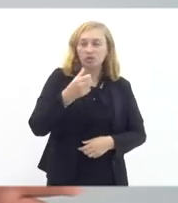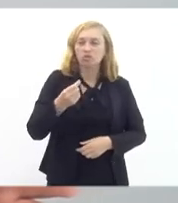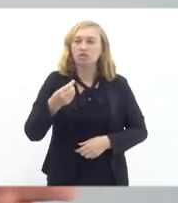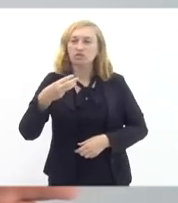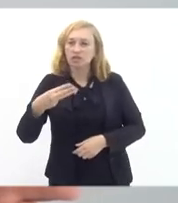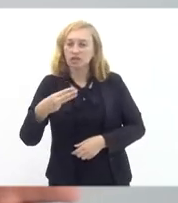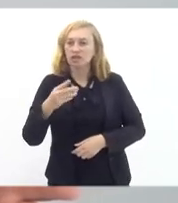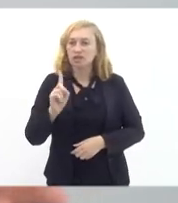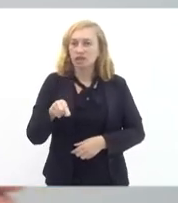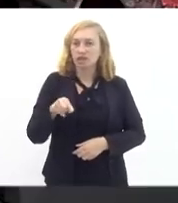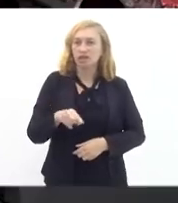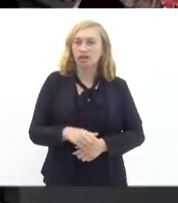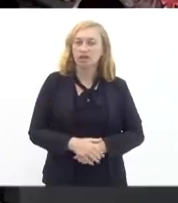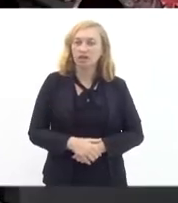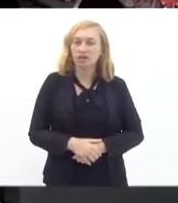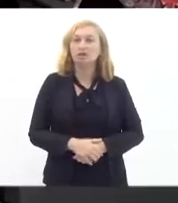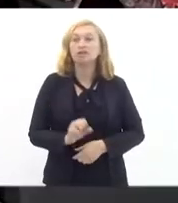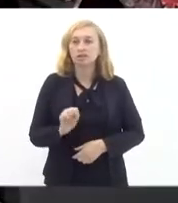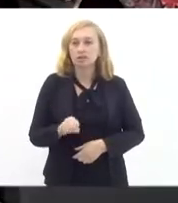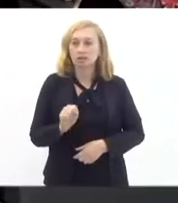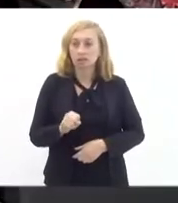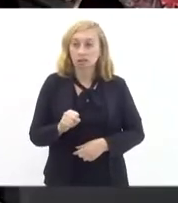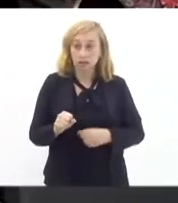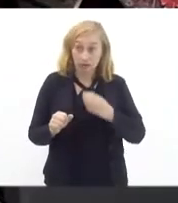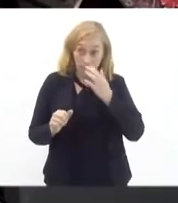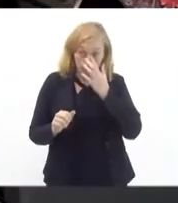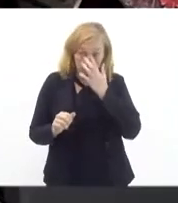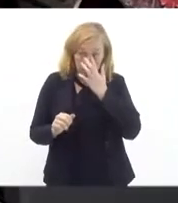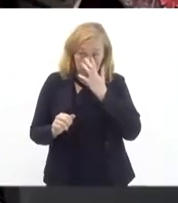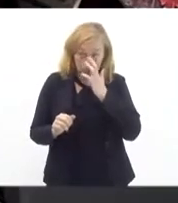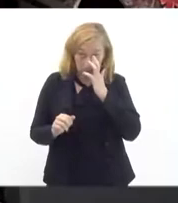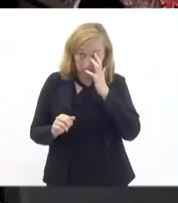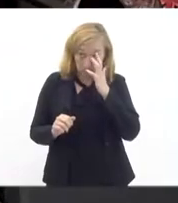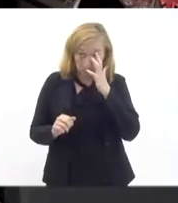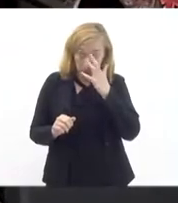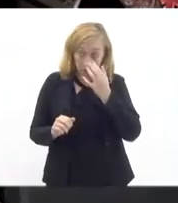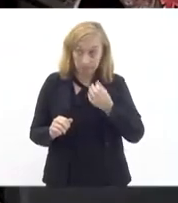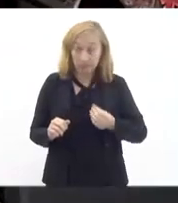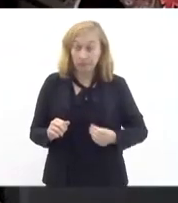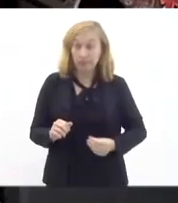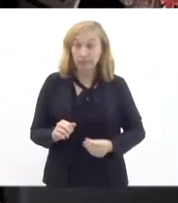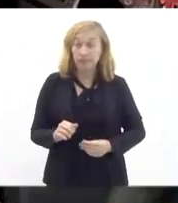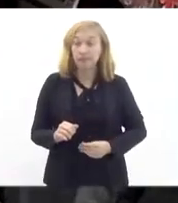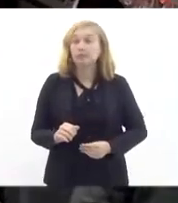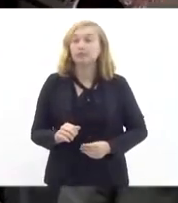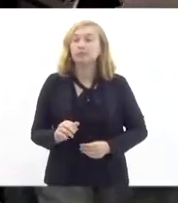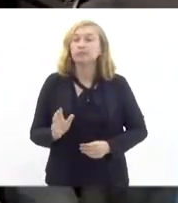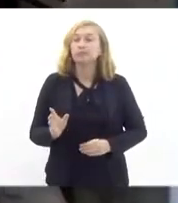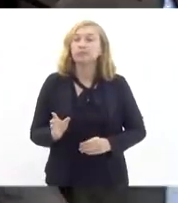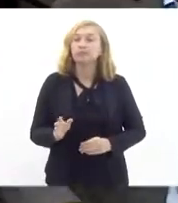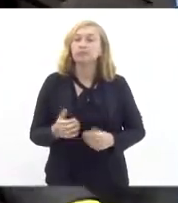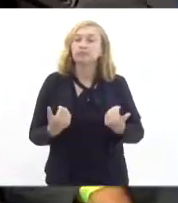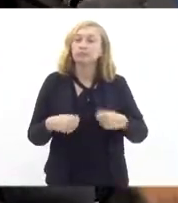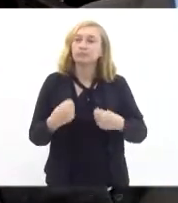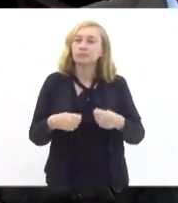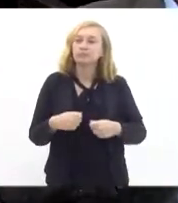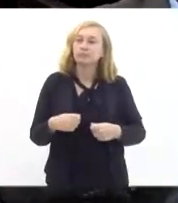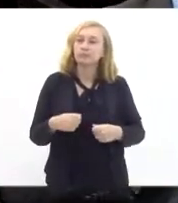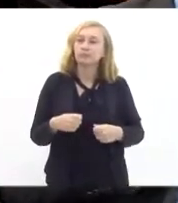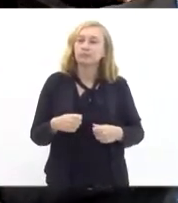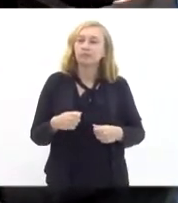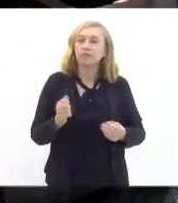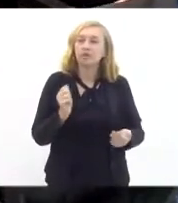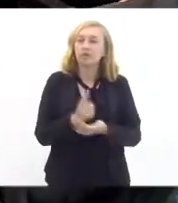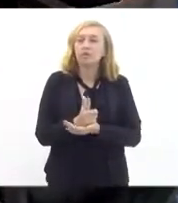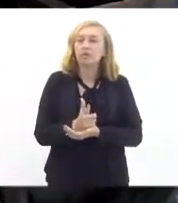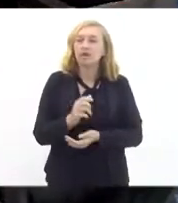só, né? Sim. Sim. Sem dúvida. Mas para isso precisa de comprar chip primeiro. E